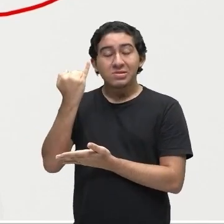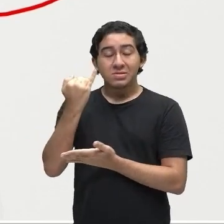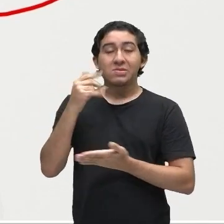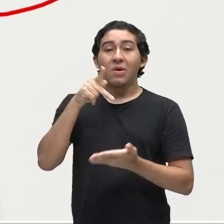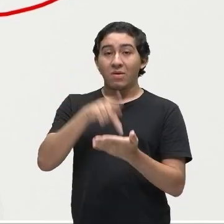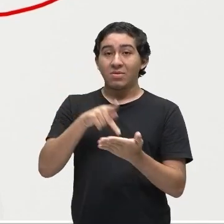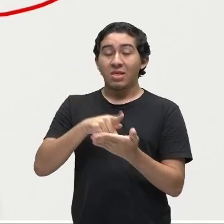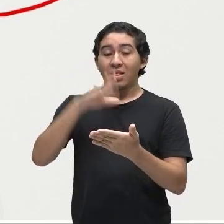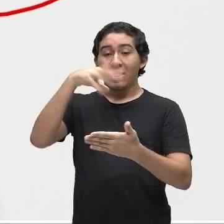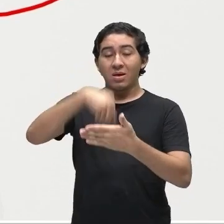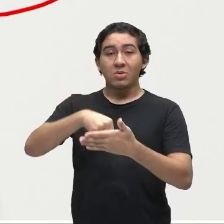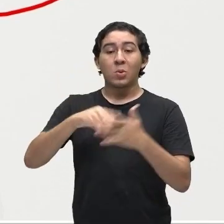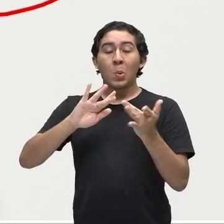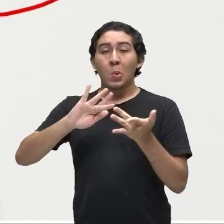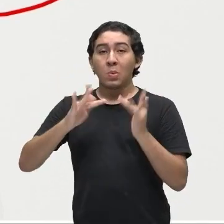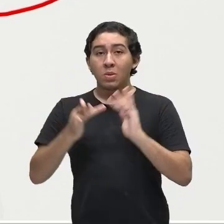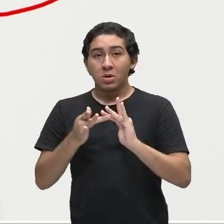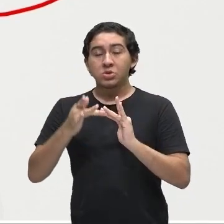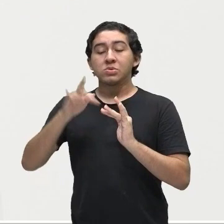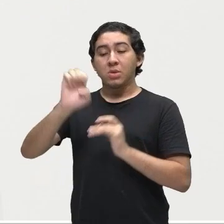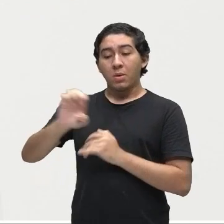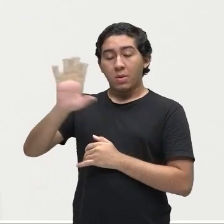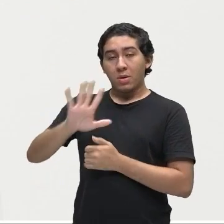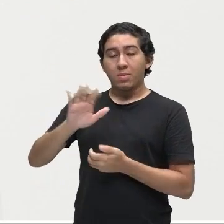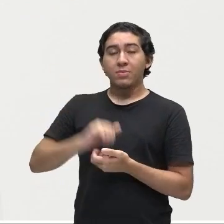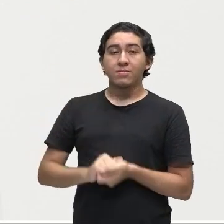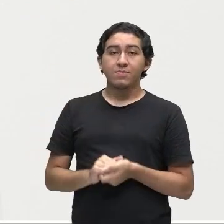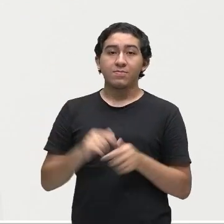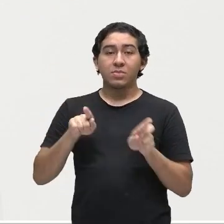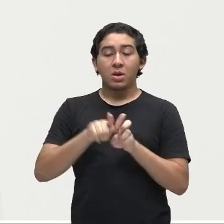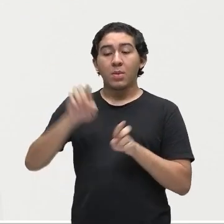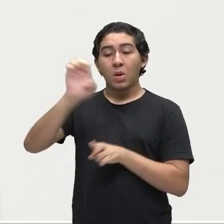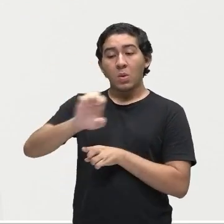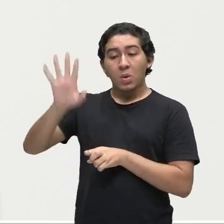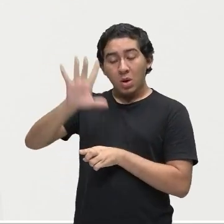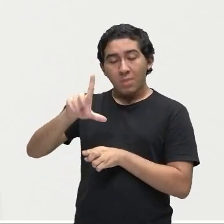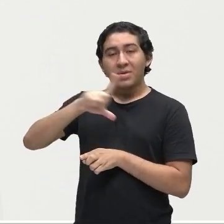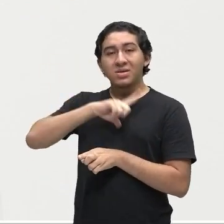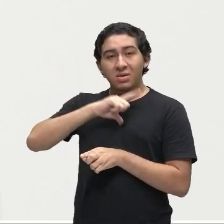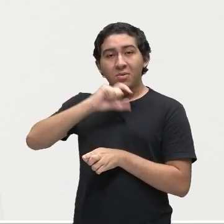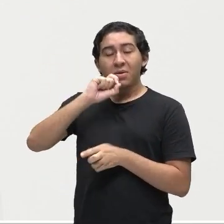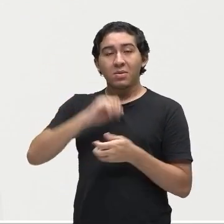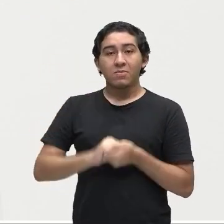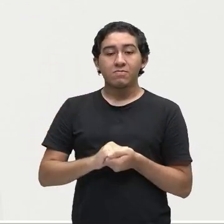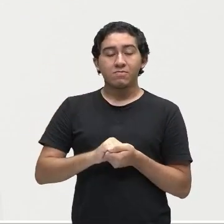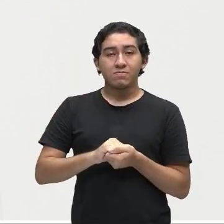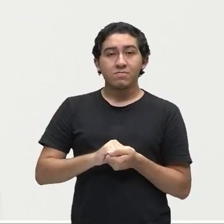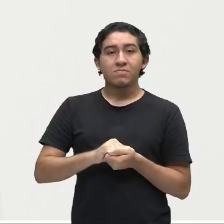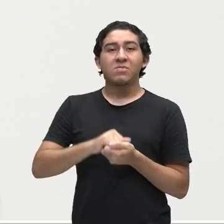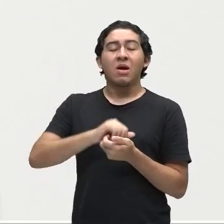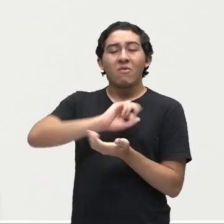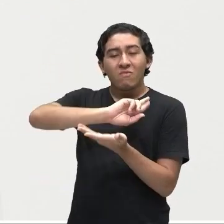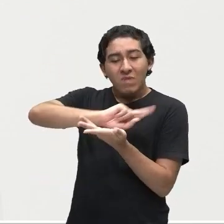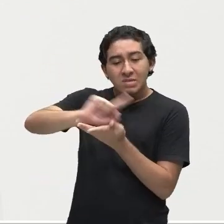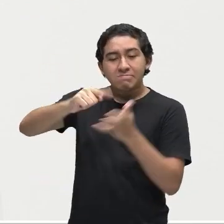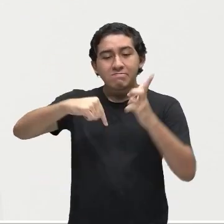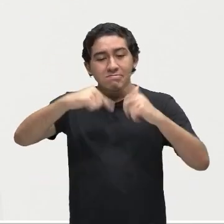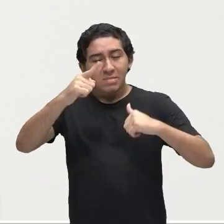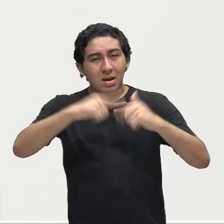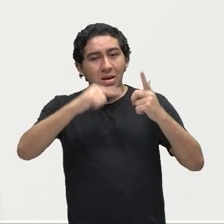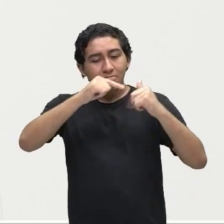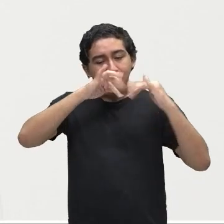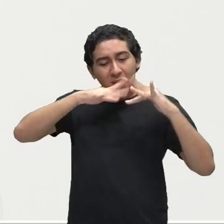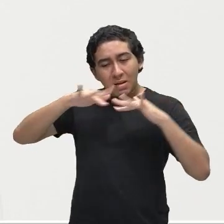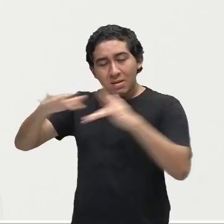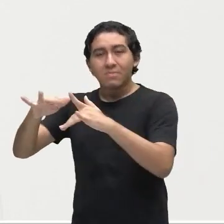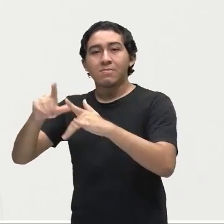relevantes dentro da Europa. O continente europeu, então, passaria a receber uma grande quantidade de mercadorias que